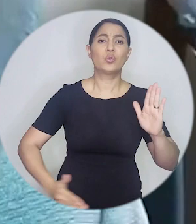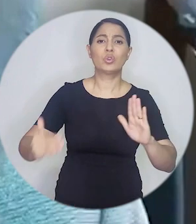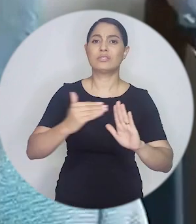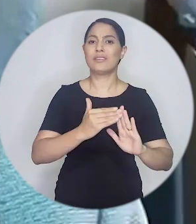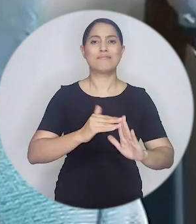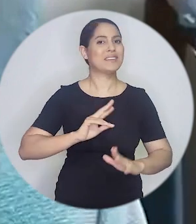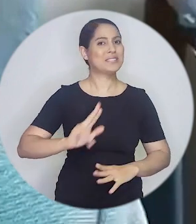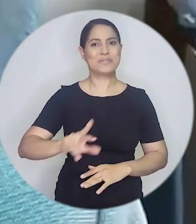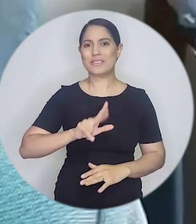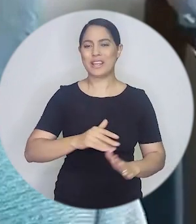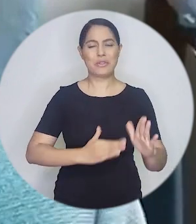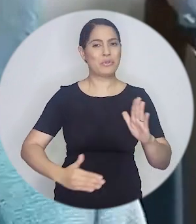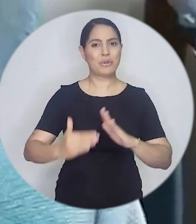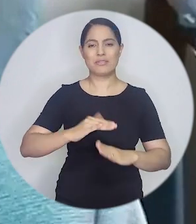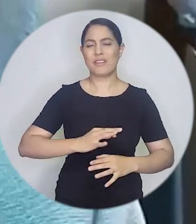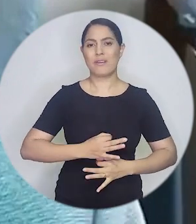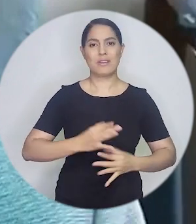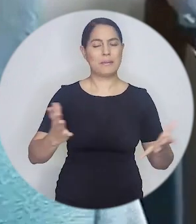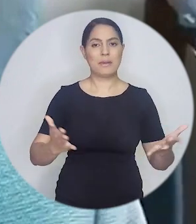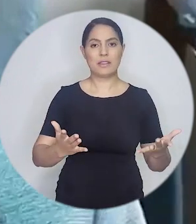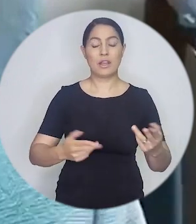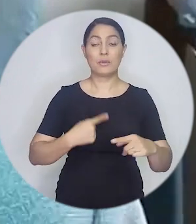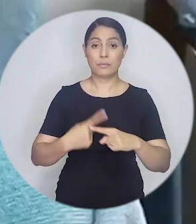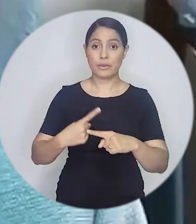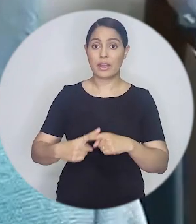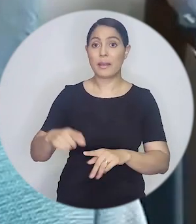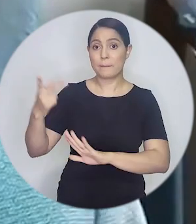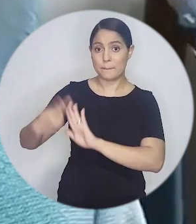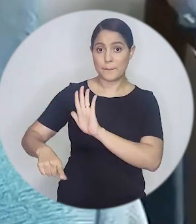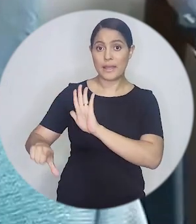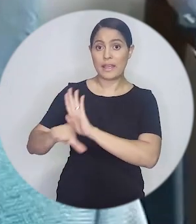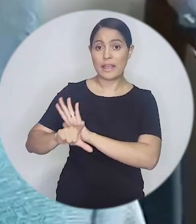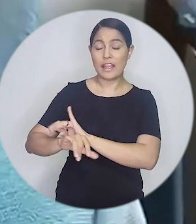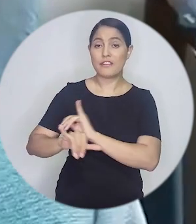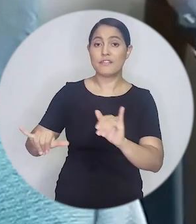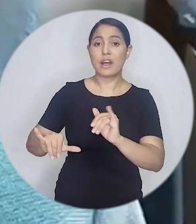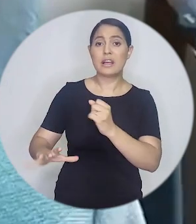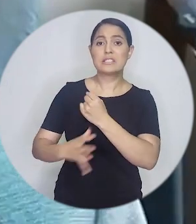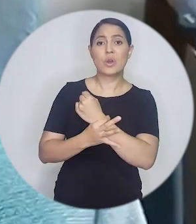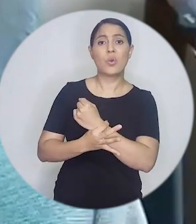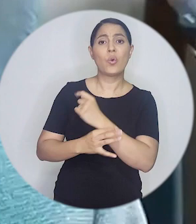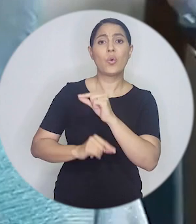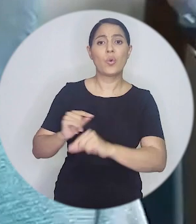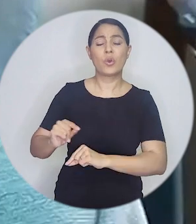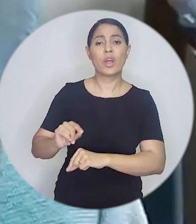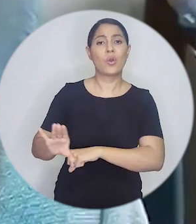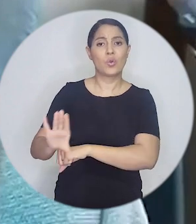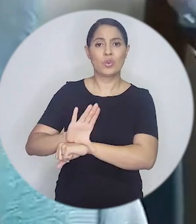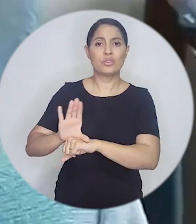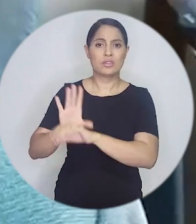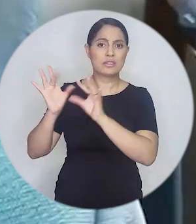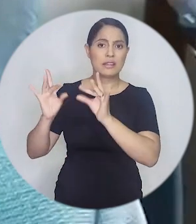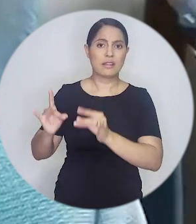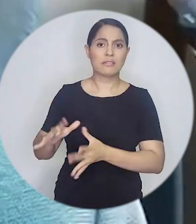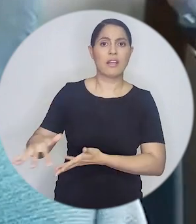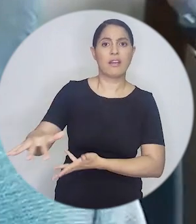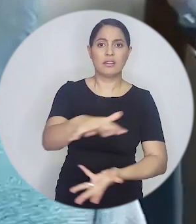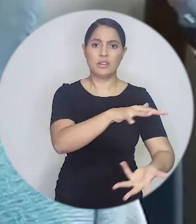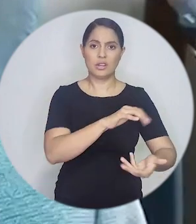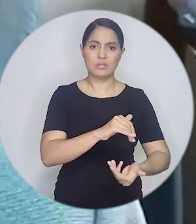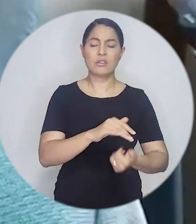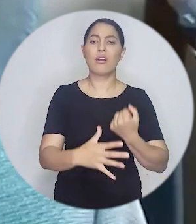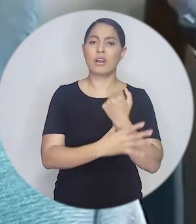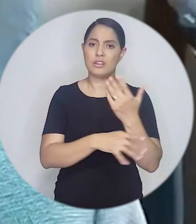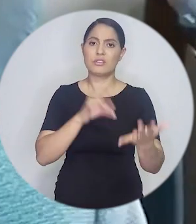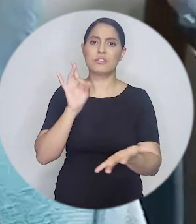Todavia, não existe a liberdade de expressão absoluta. O PL assegura a liberdade de expressão nos termos da Constituição e dos